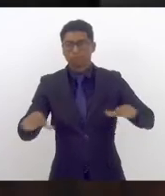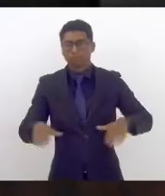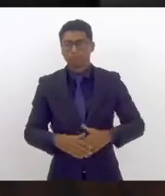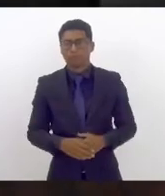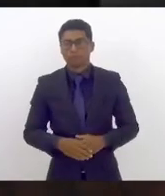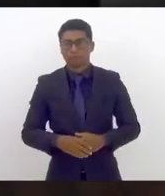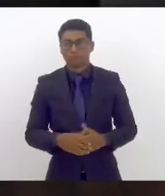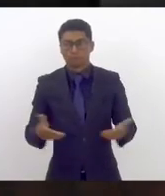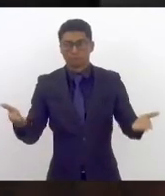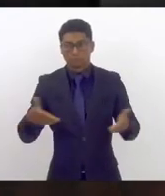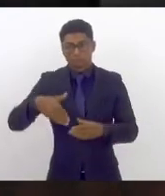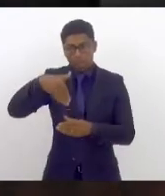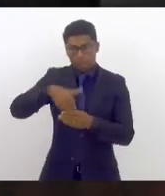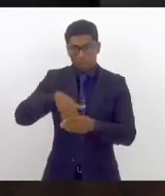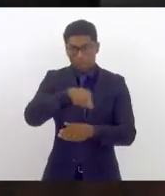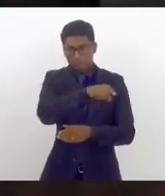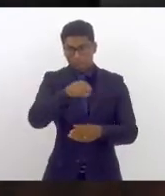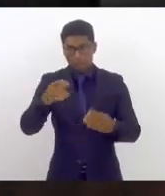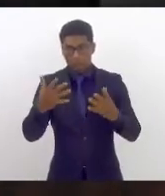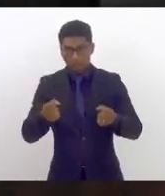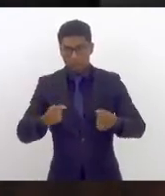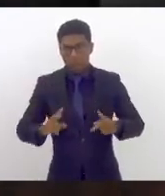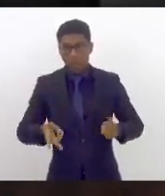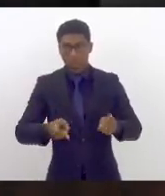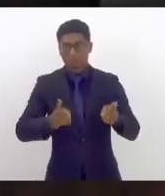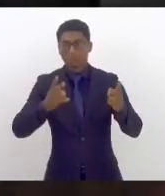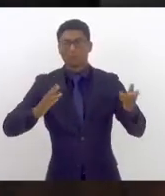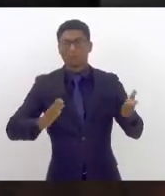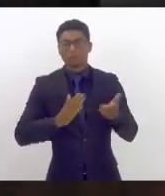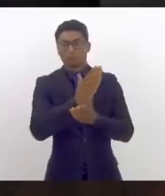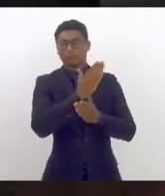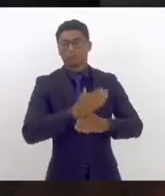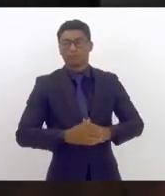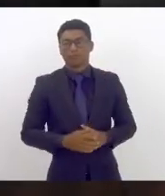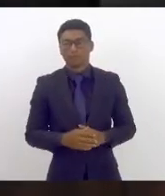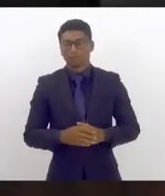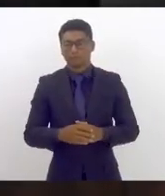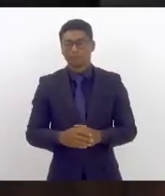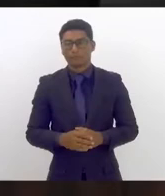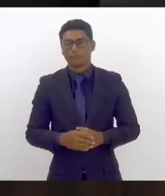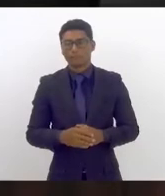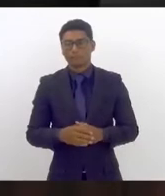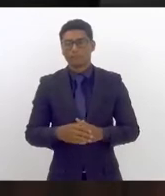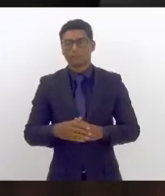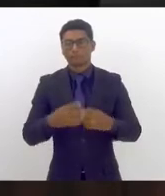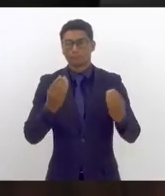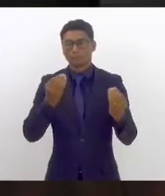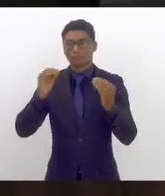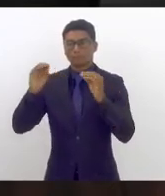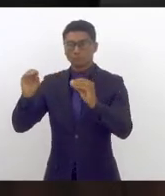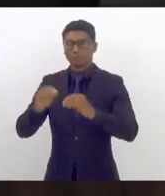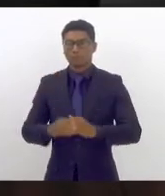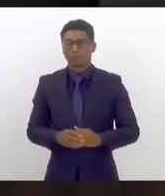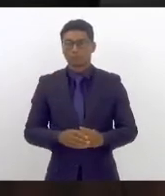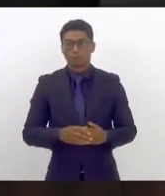em votação seus que aprovam permaneça Como estão aprovado vai a publicação